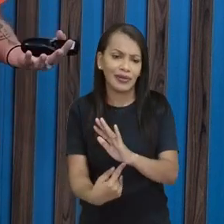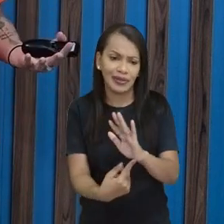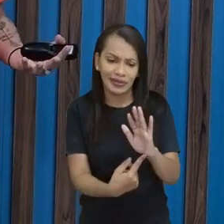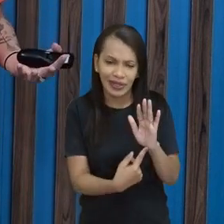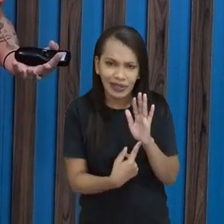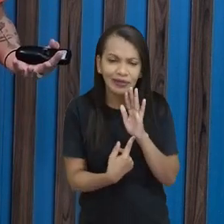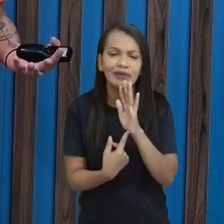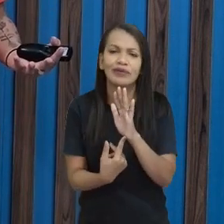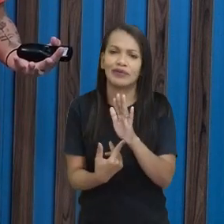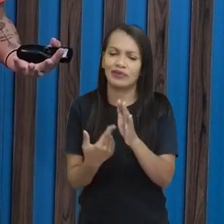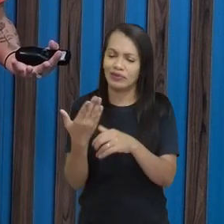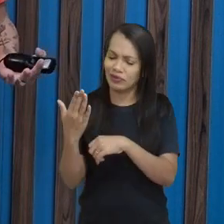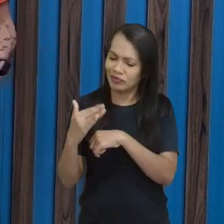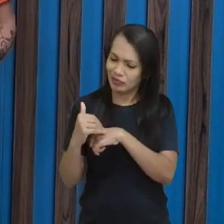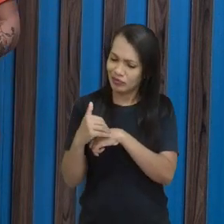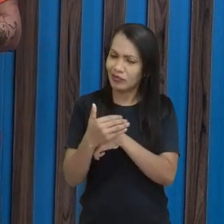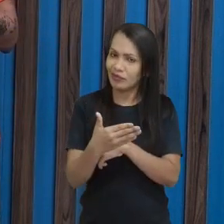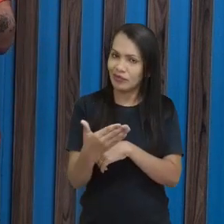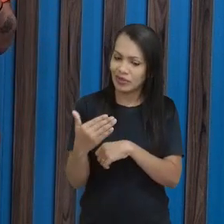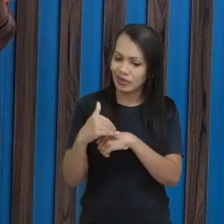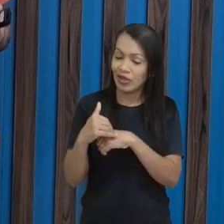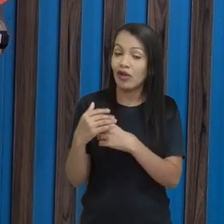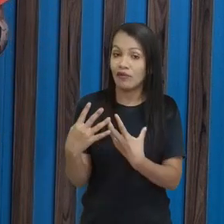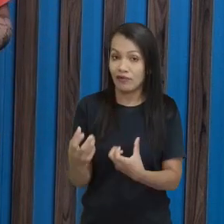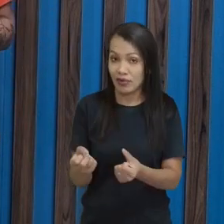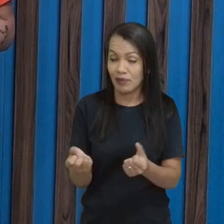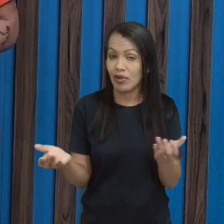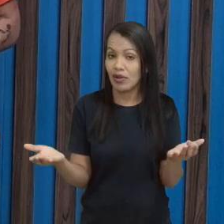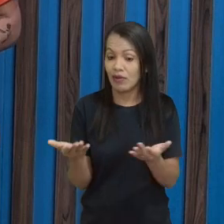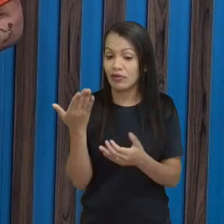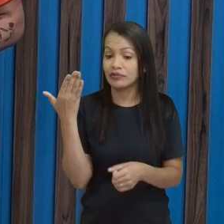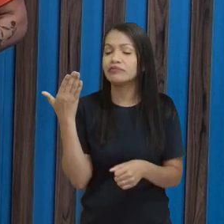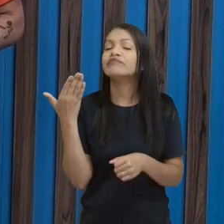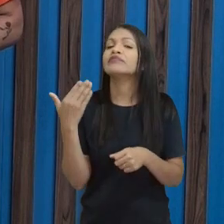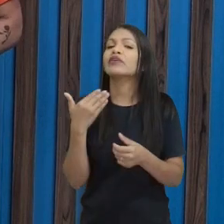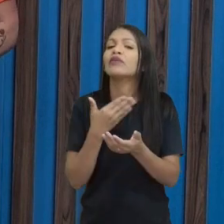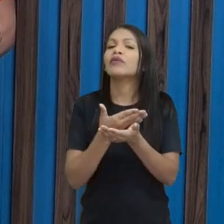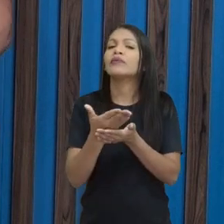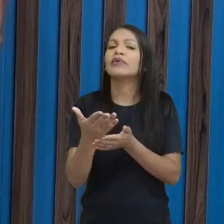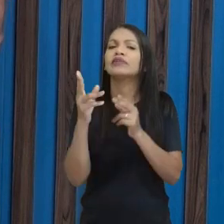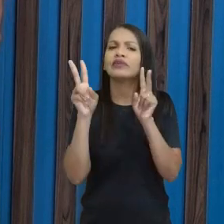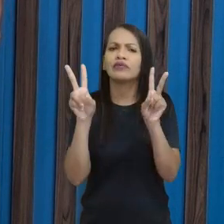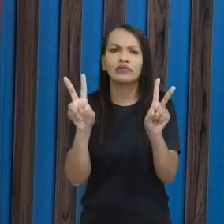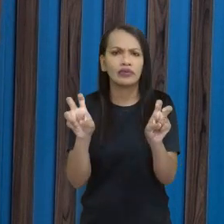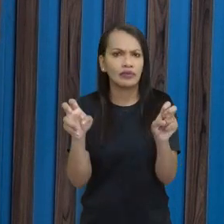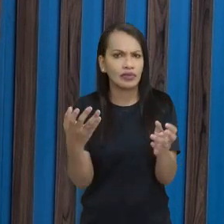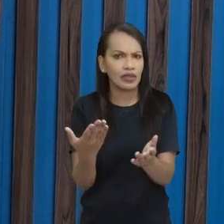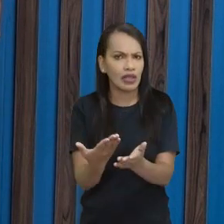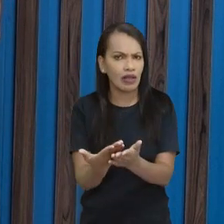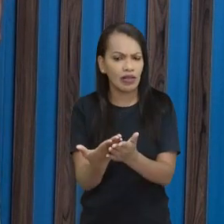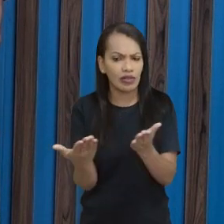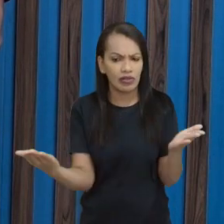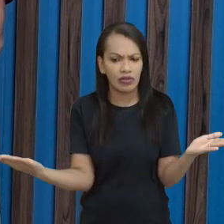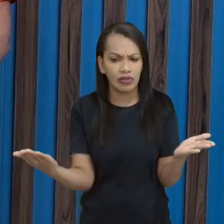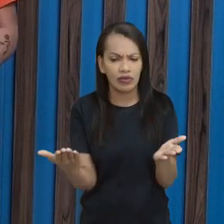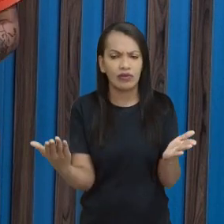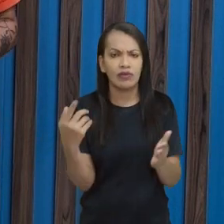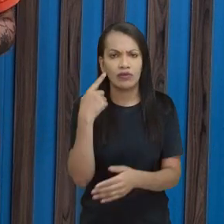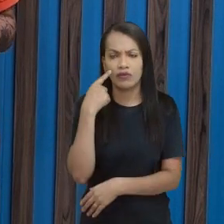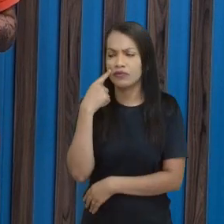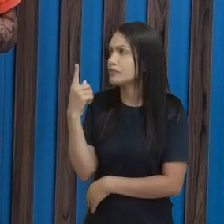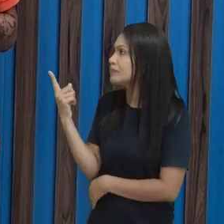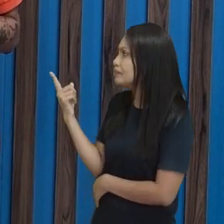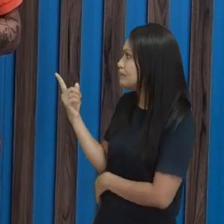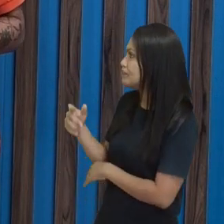esse momento do acolhimento, então vamos embora para o tema da aula de hoje, O tema da nossa aula hoje é